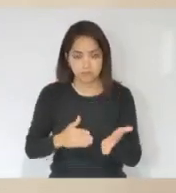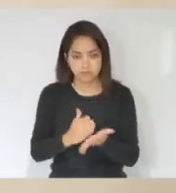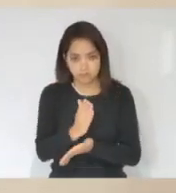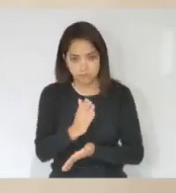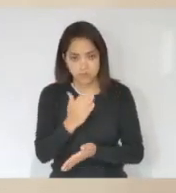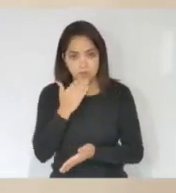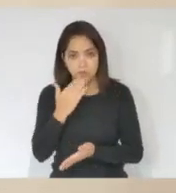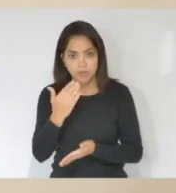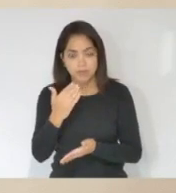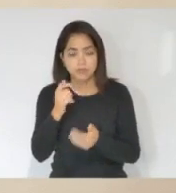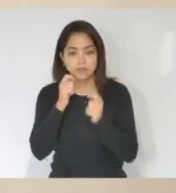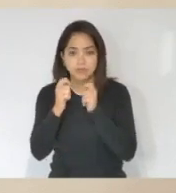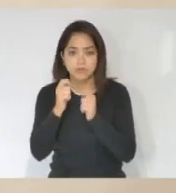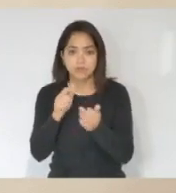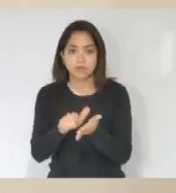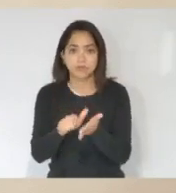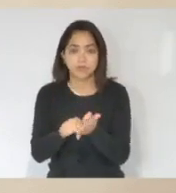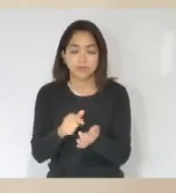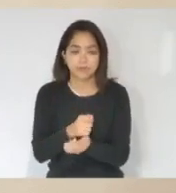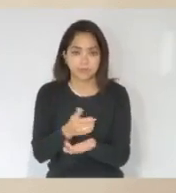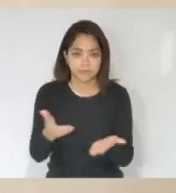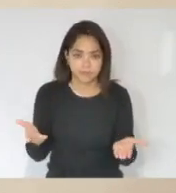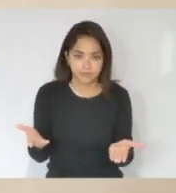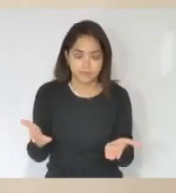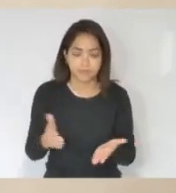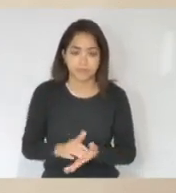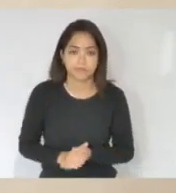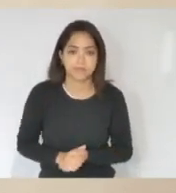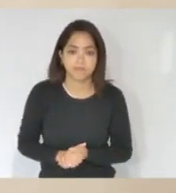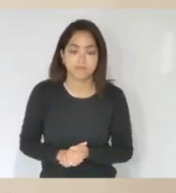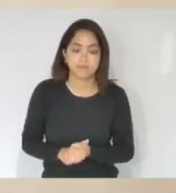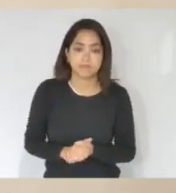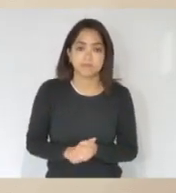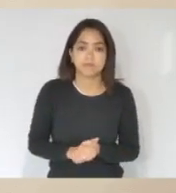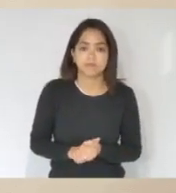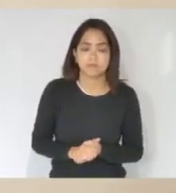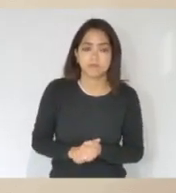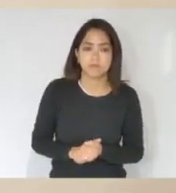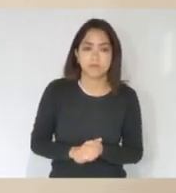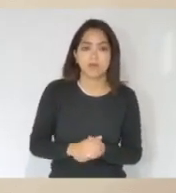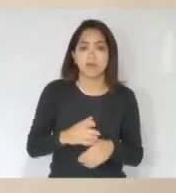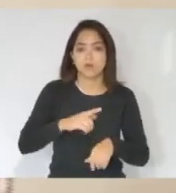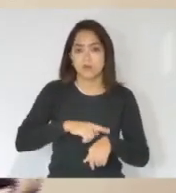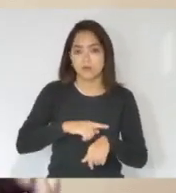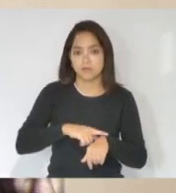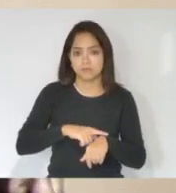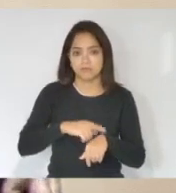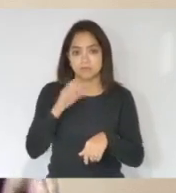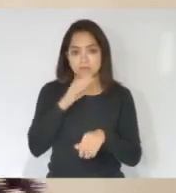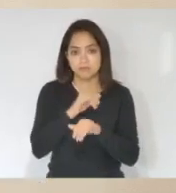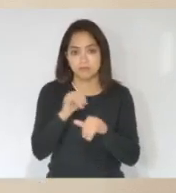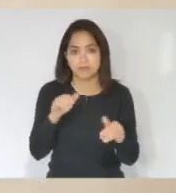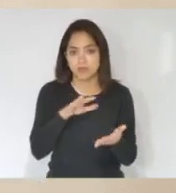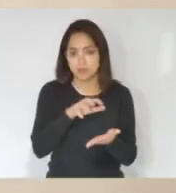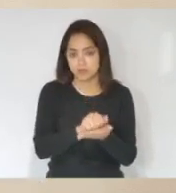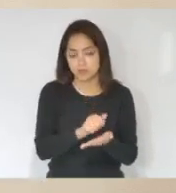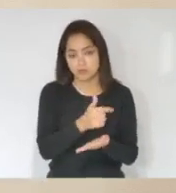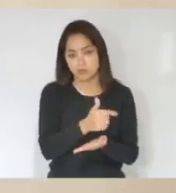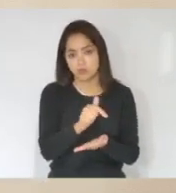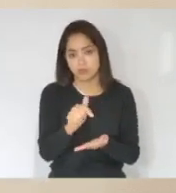Solicito à assessoria que proceda à distribuição do expediente. Breves comunicações. Não há oradores